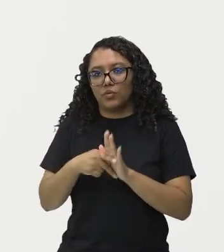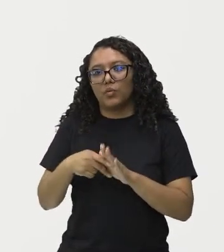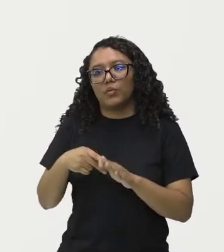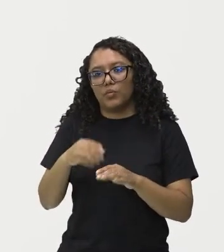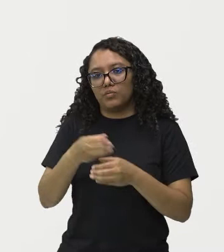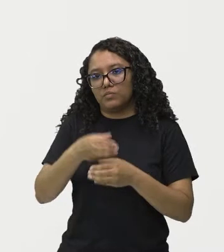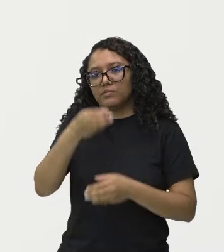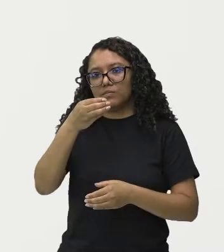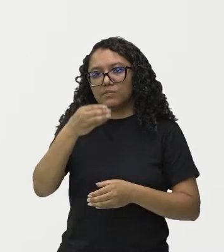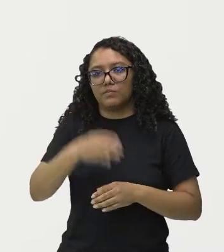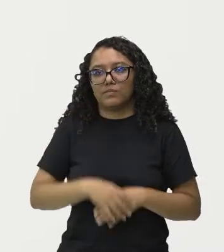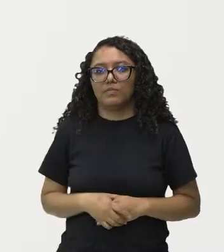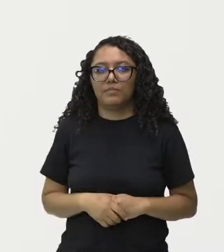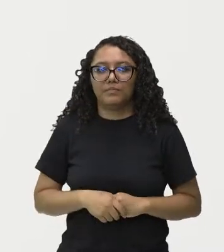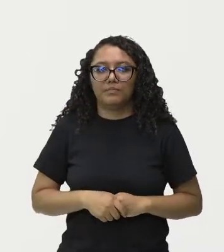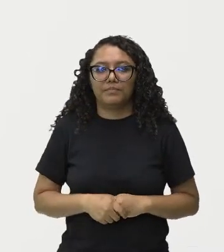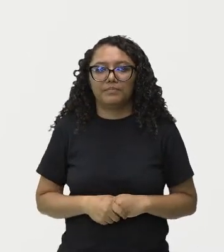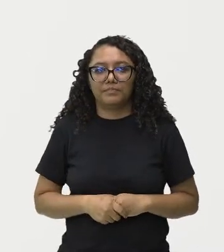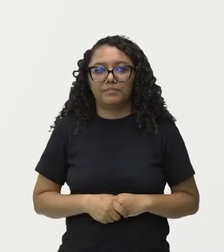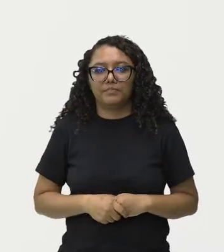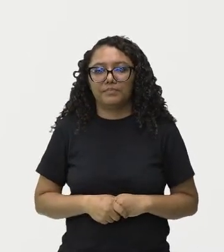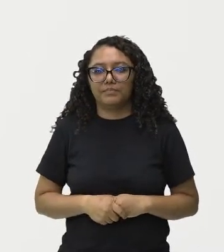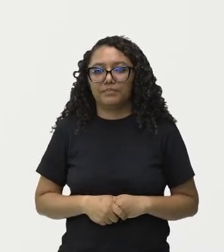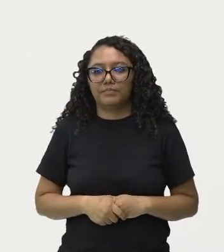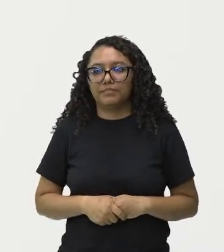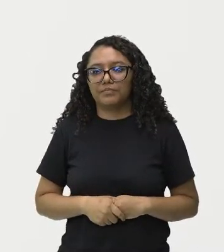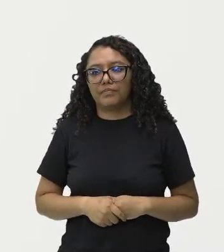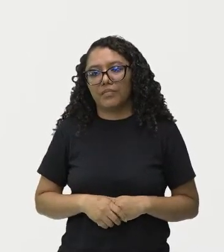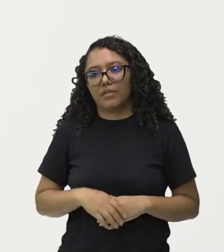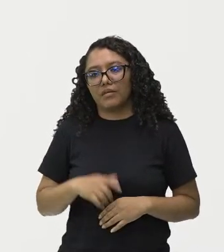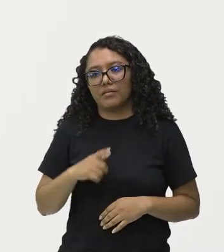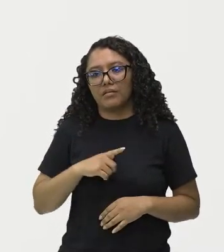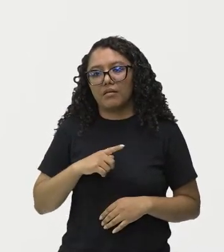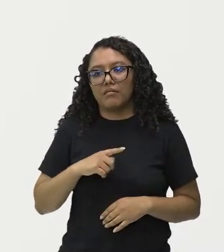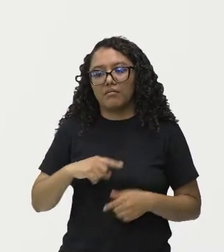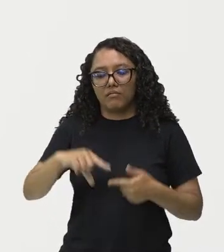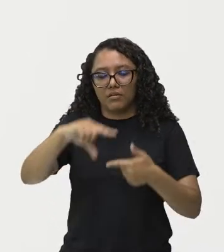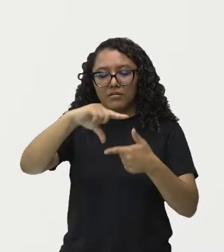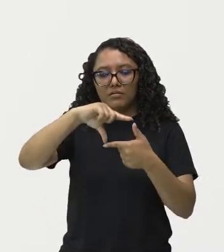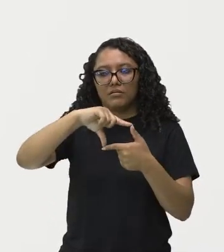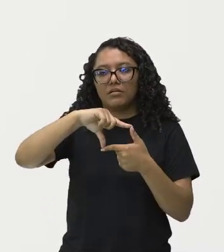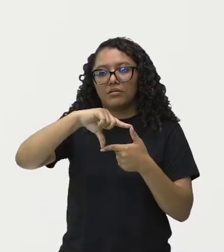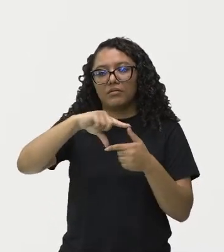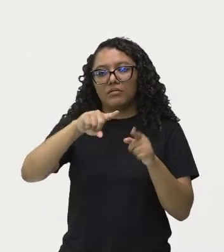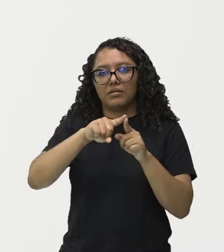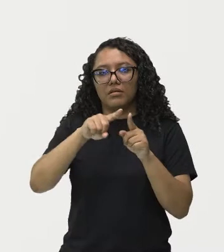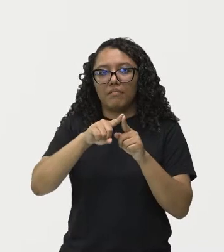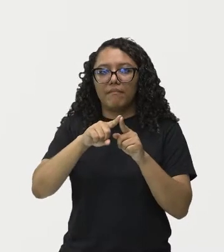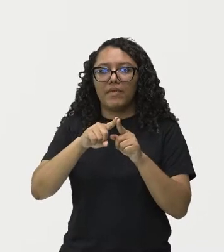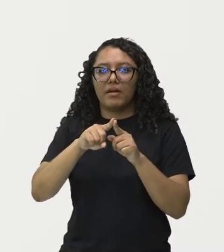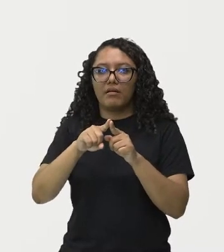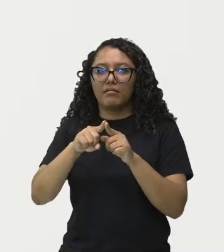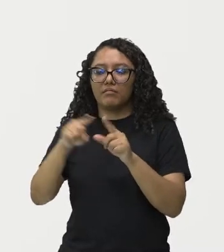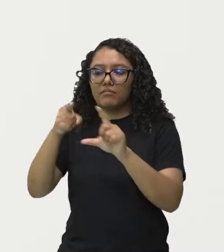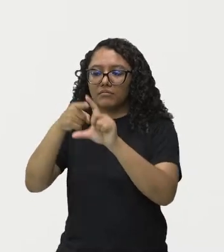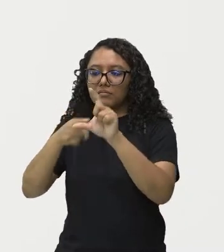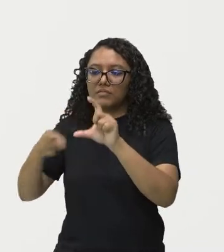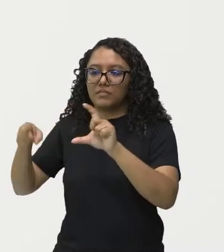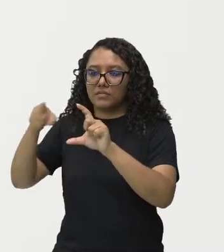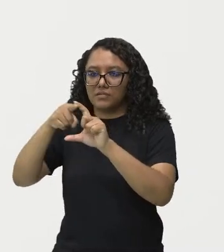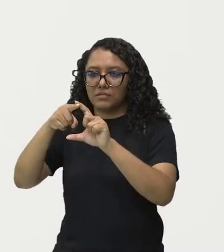ok? Um retângulo e duas circunferências. Como assim, professor, planificação? Veja, vamos aqui ao nosso